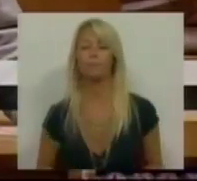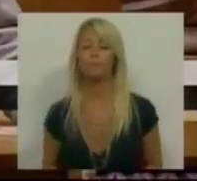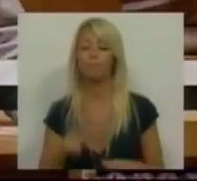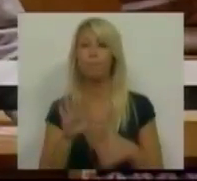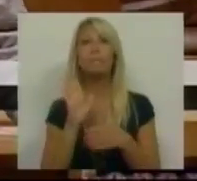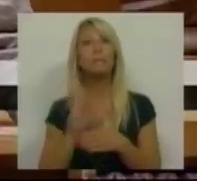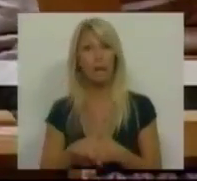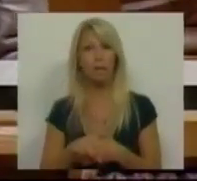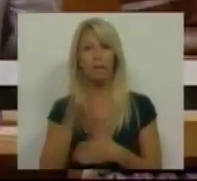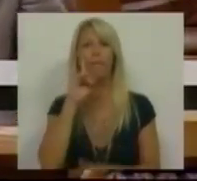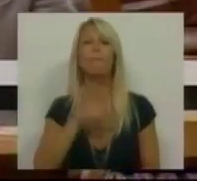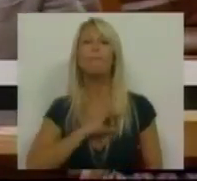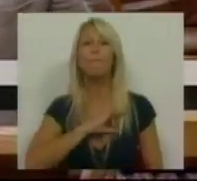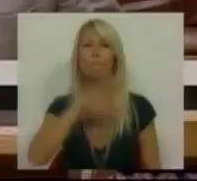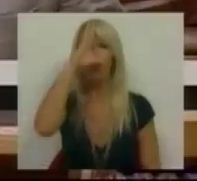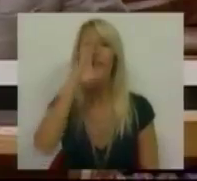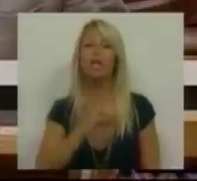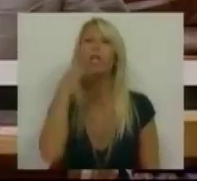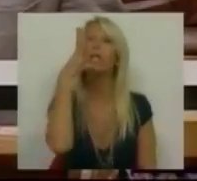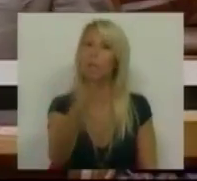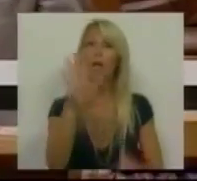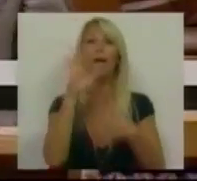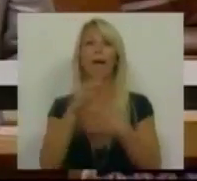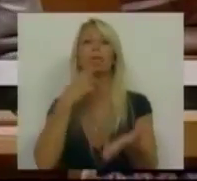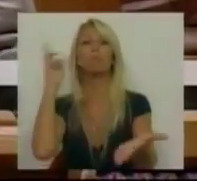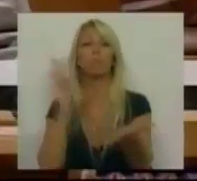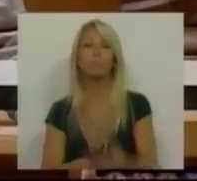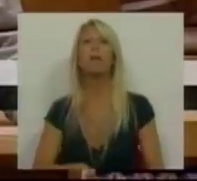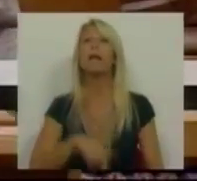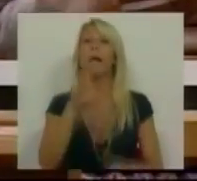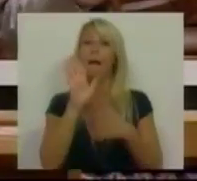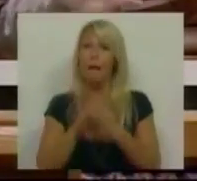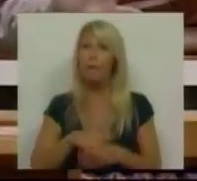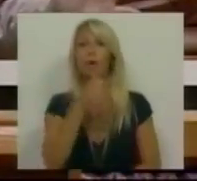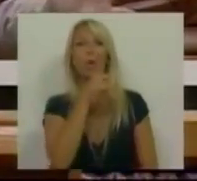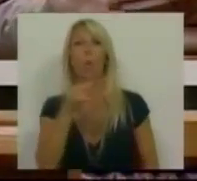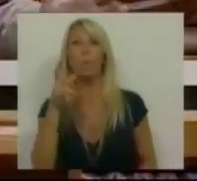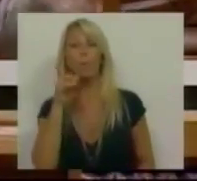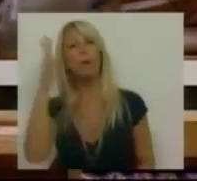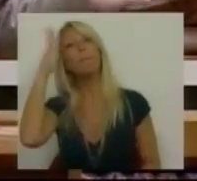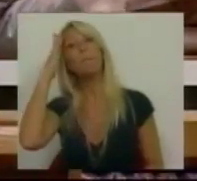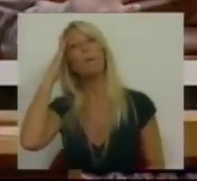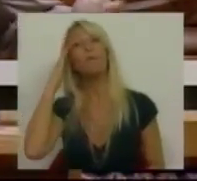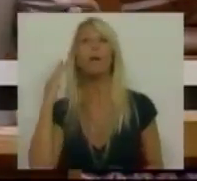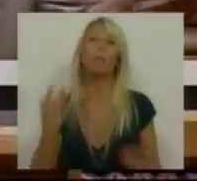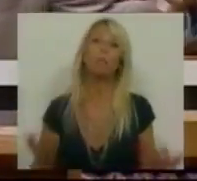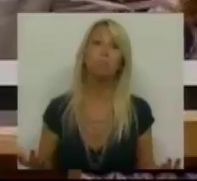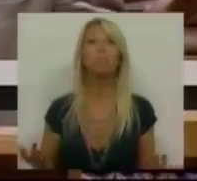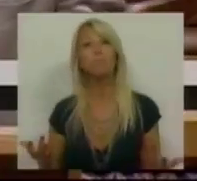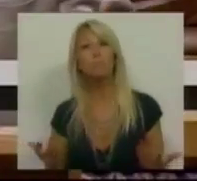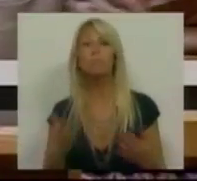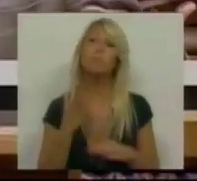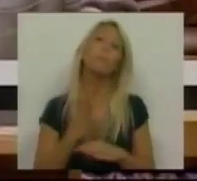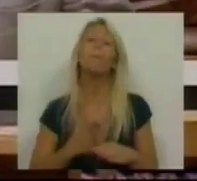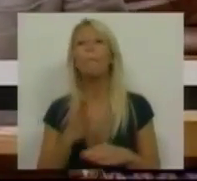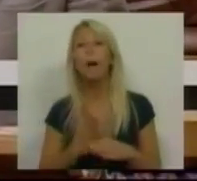as palavras da Ministra, era a carta da verdade, a carta do compromisso E previa-se, essa era pelo menos a parte